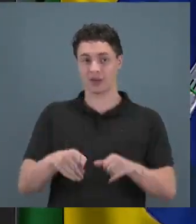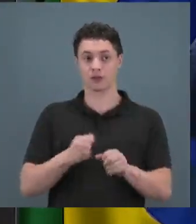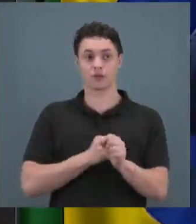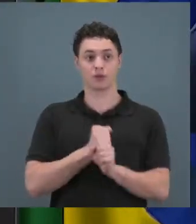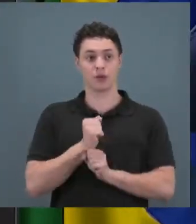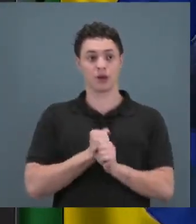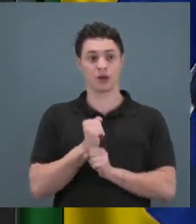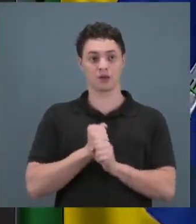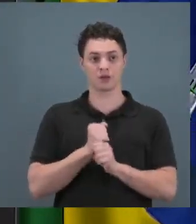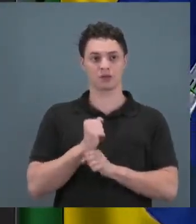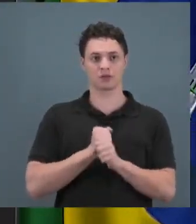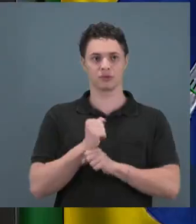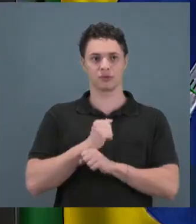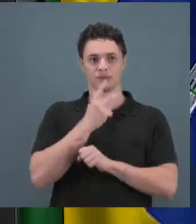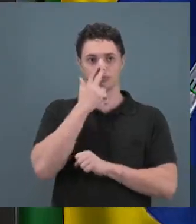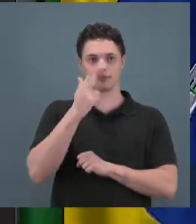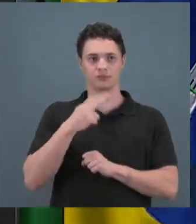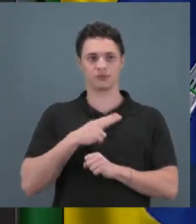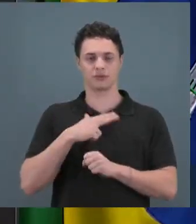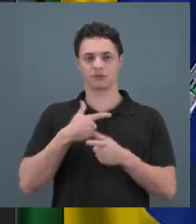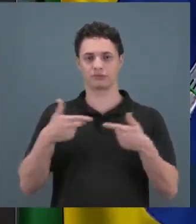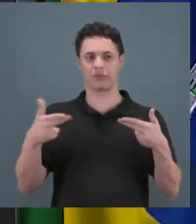aí vem os pacotões aí,